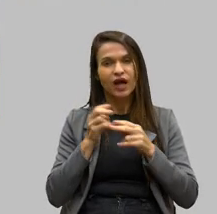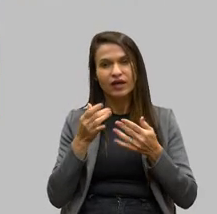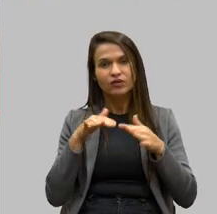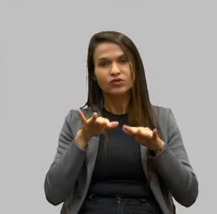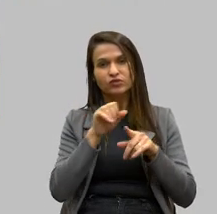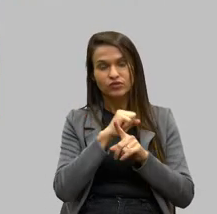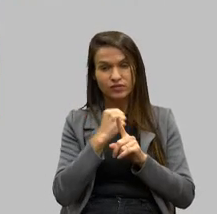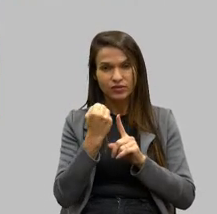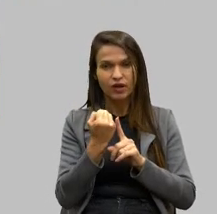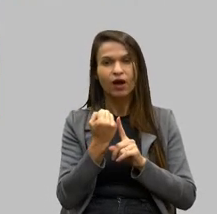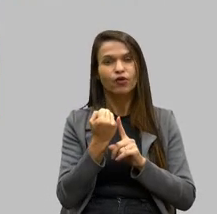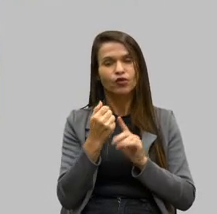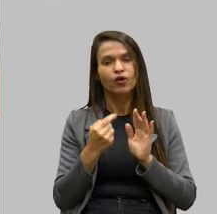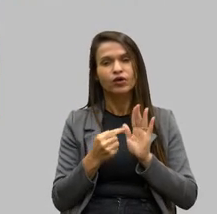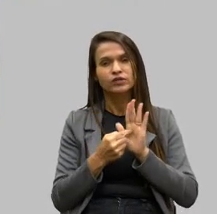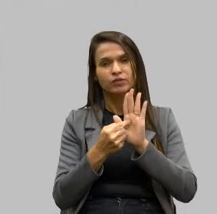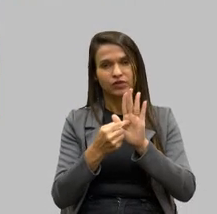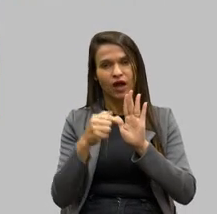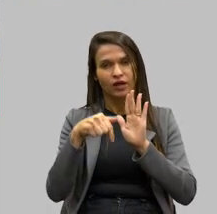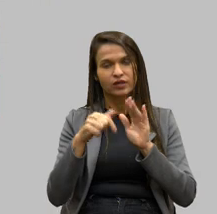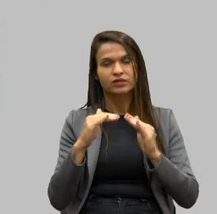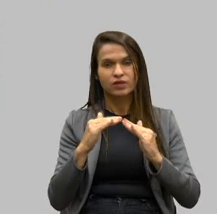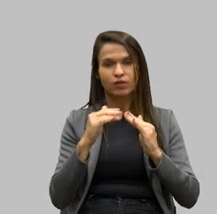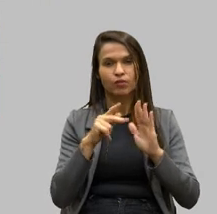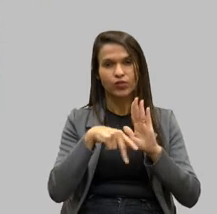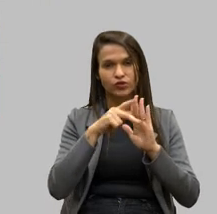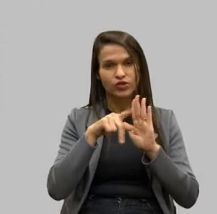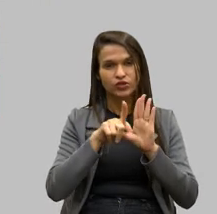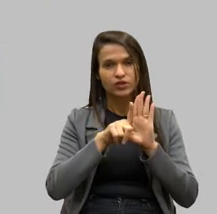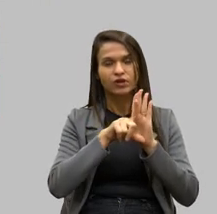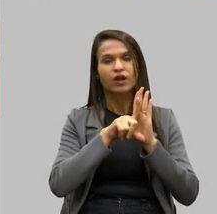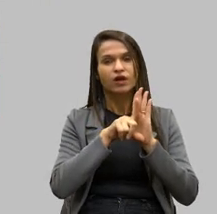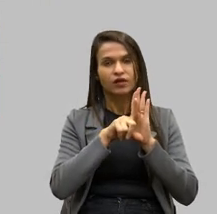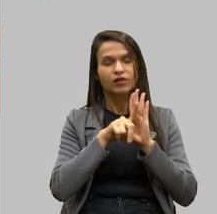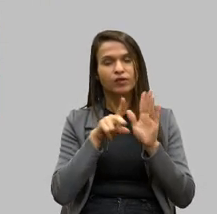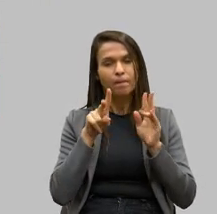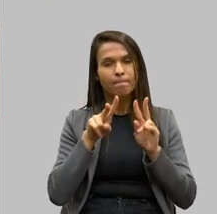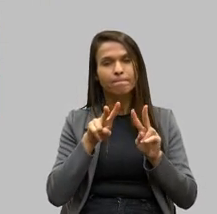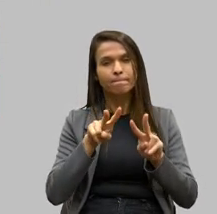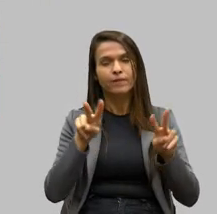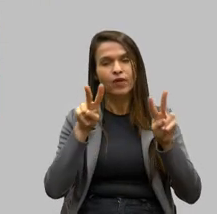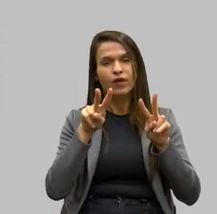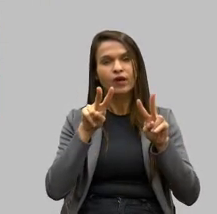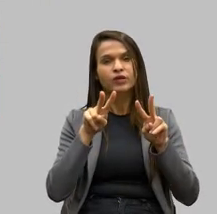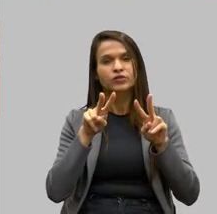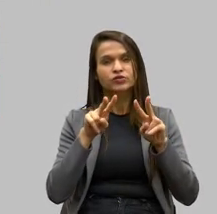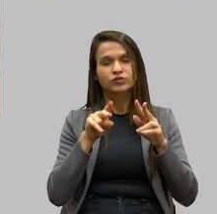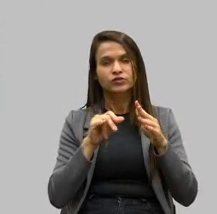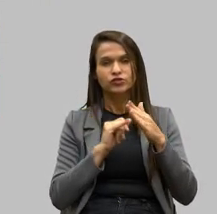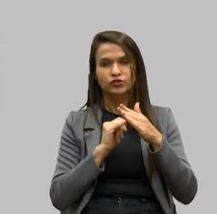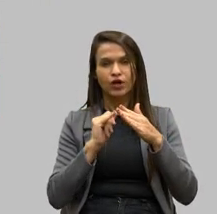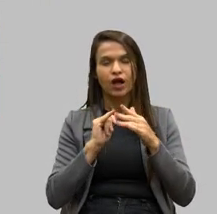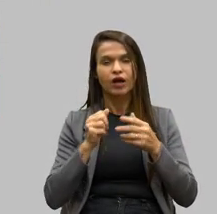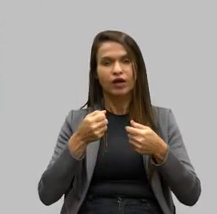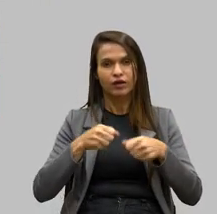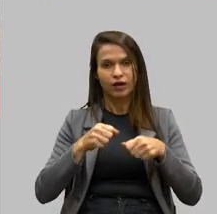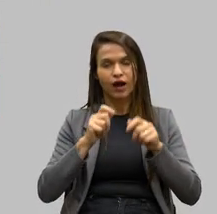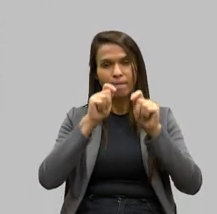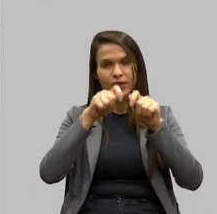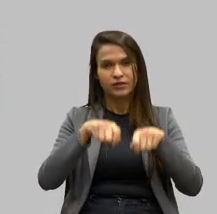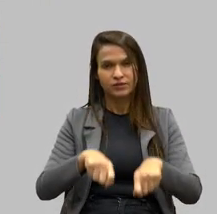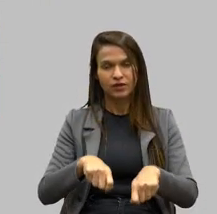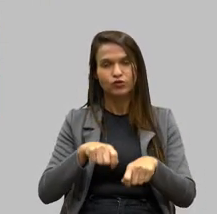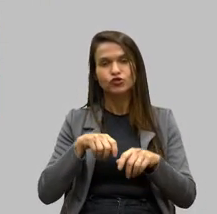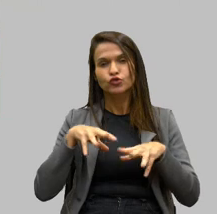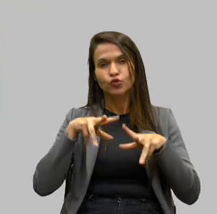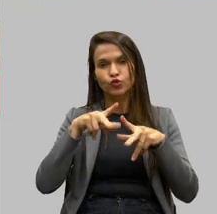social. Nós apresentamos aqui nessa casa um projeto de lei que visa instituir a necessidade de capacitação de